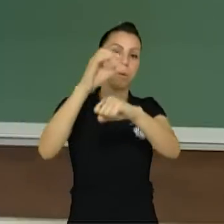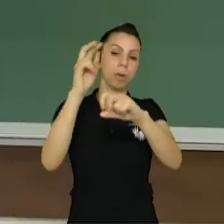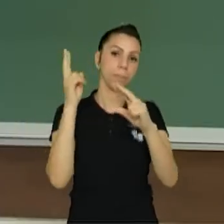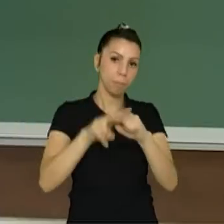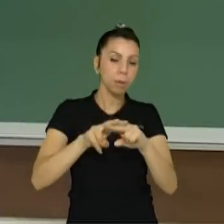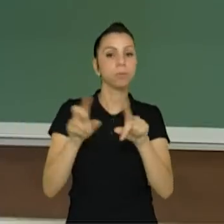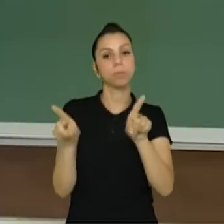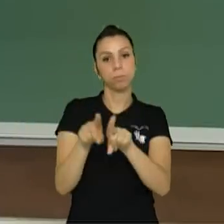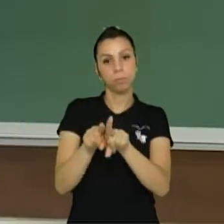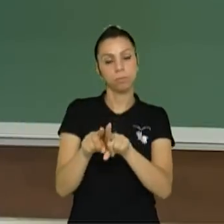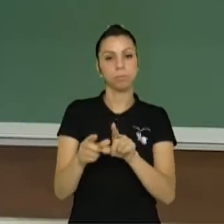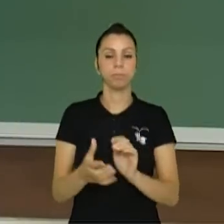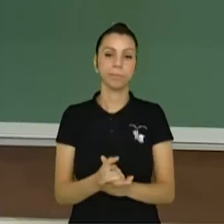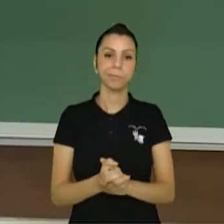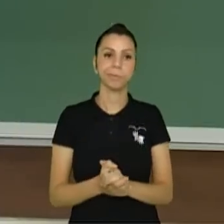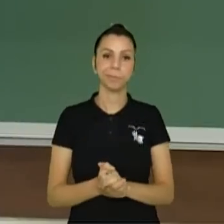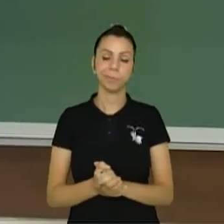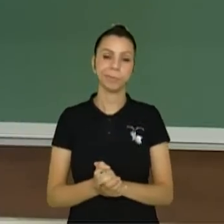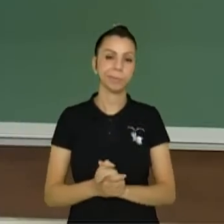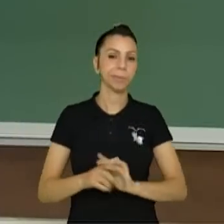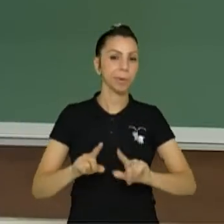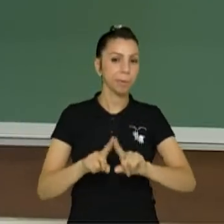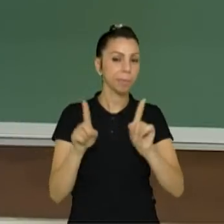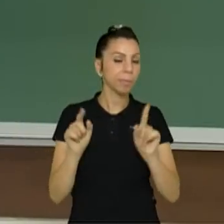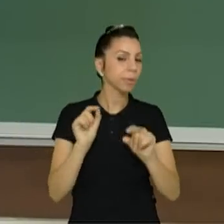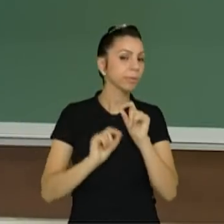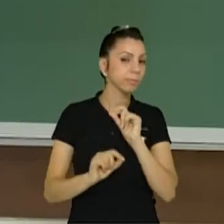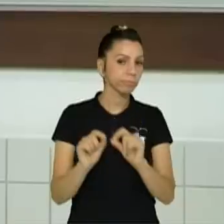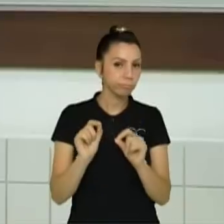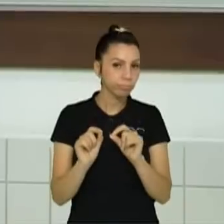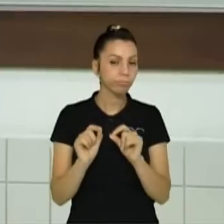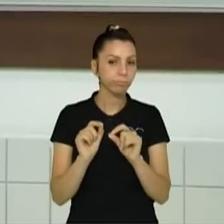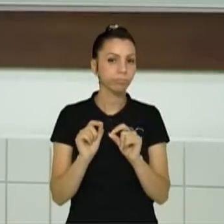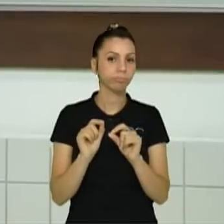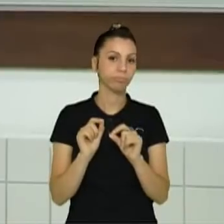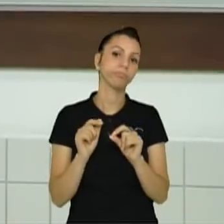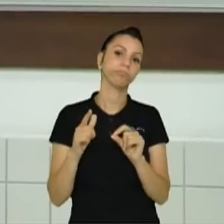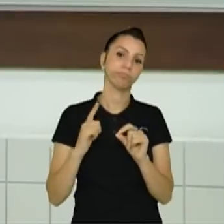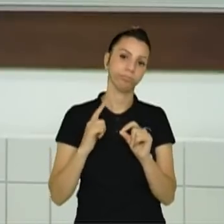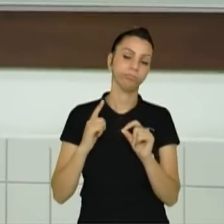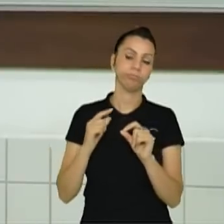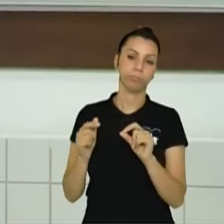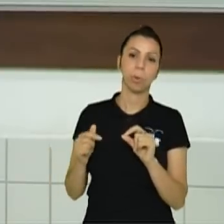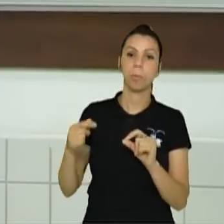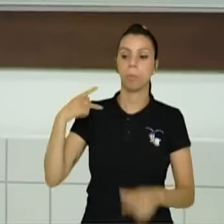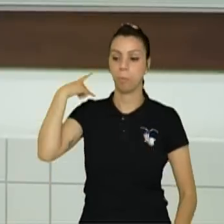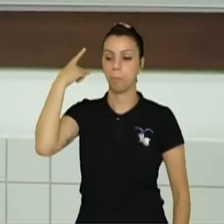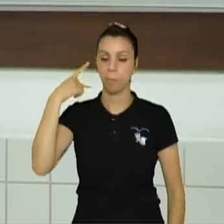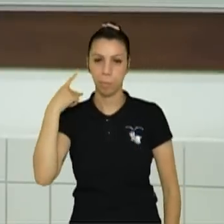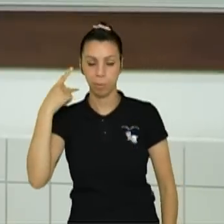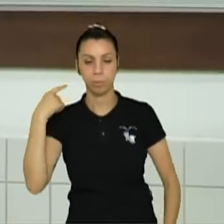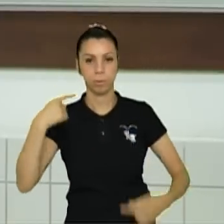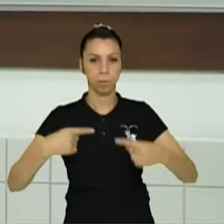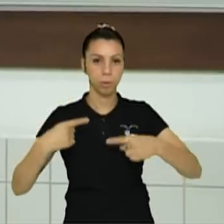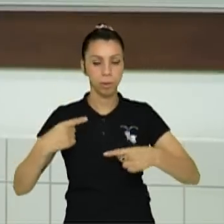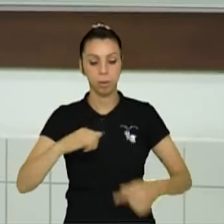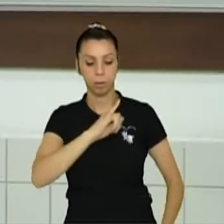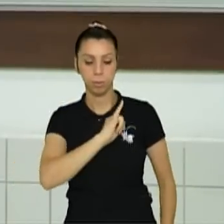Mas quero dizer algo para vocês também, tá? Embora tivesse uma política